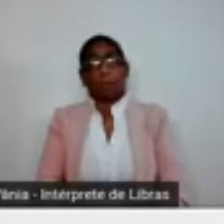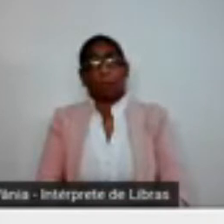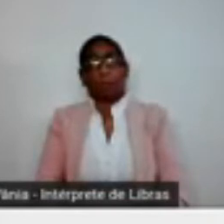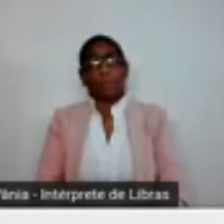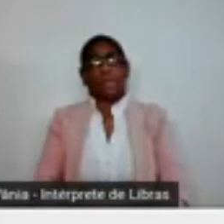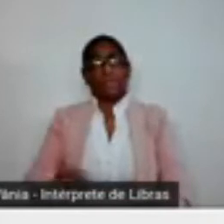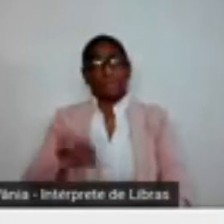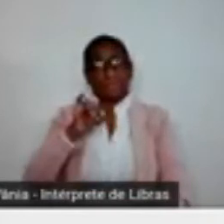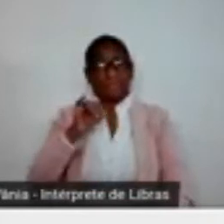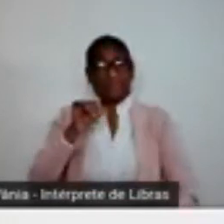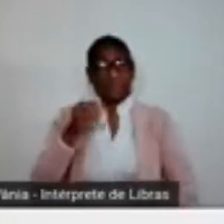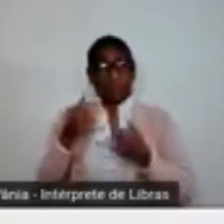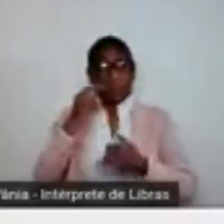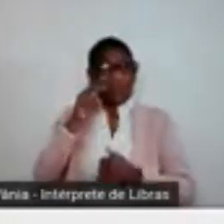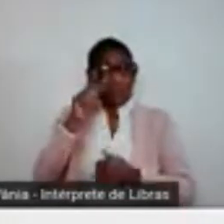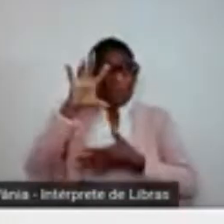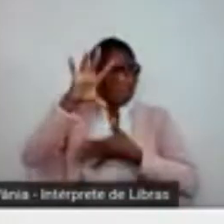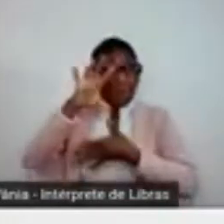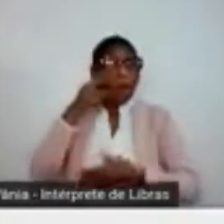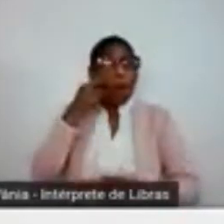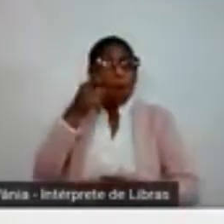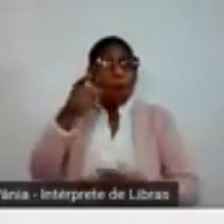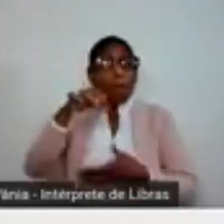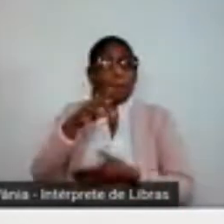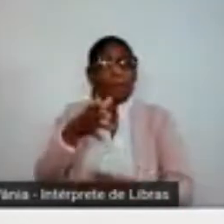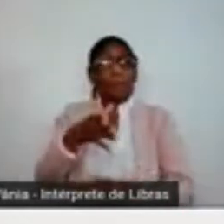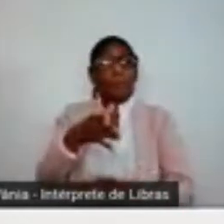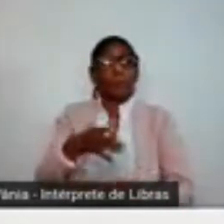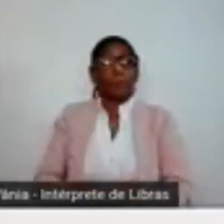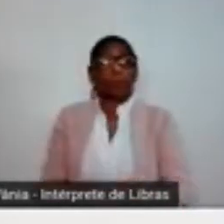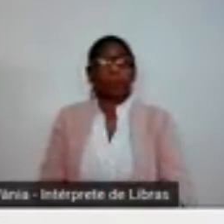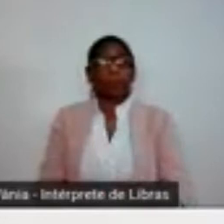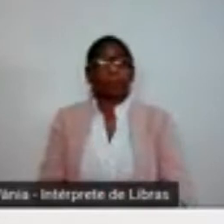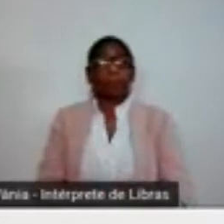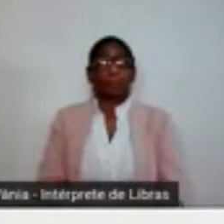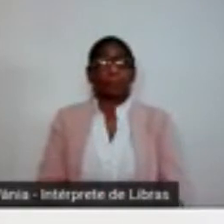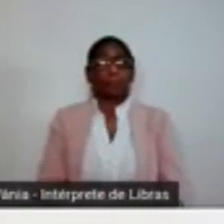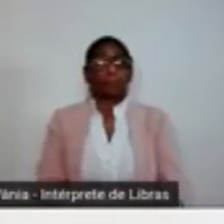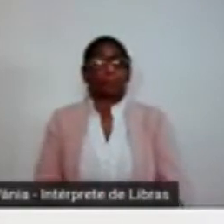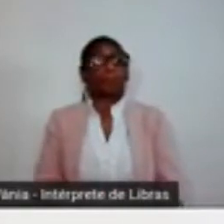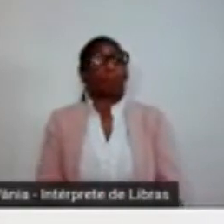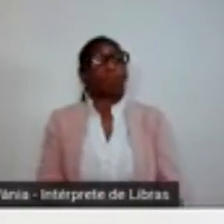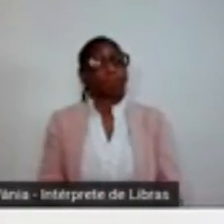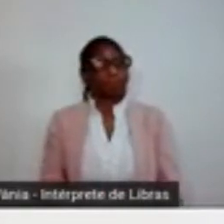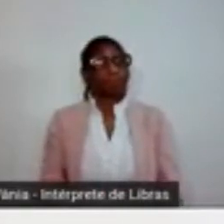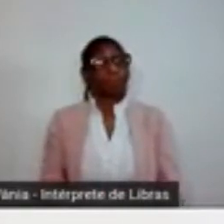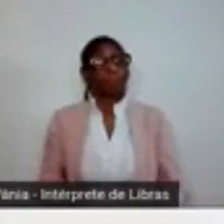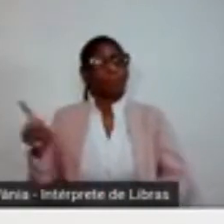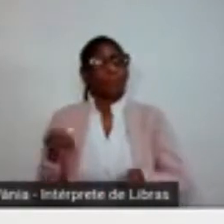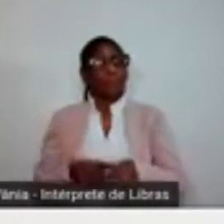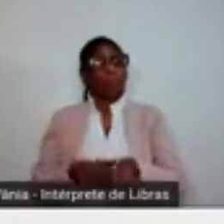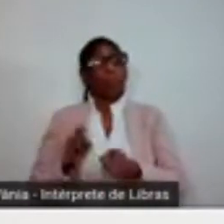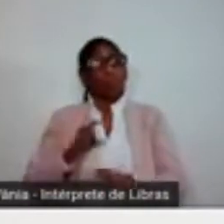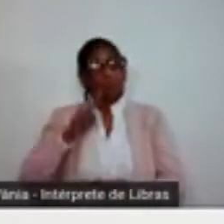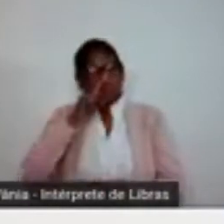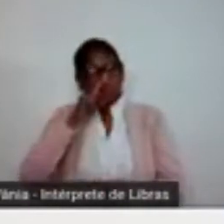gente olhar para os nossos mapas, aqui o senhor abriu, é um dos momentos em que a gente tem um maior risco,